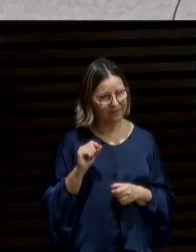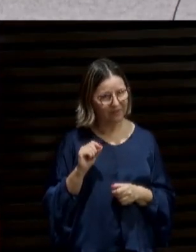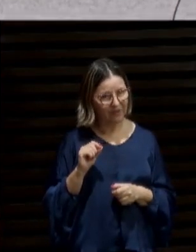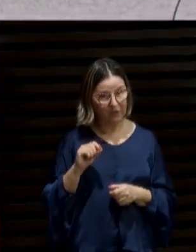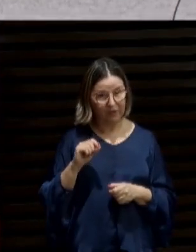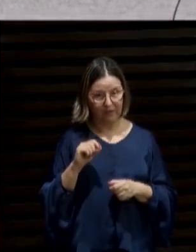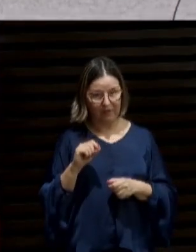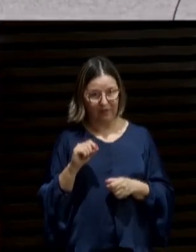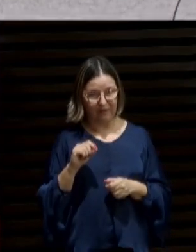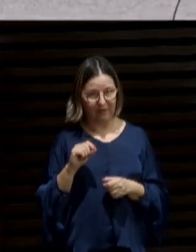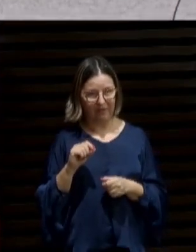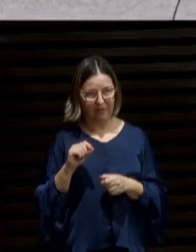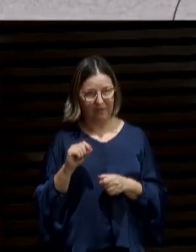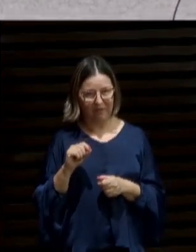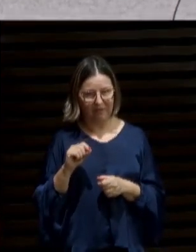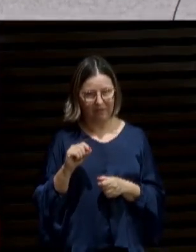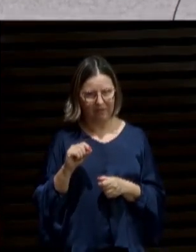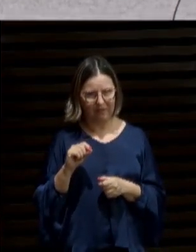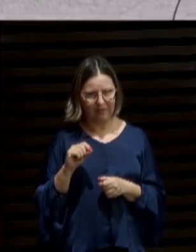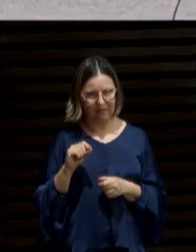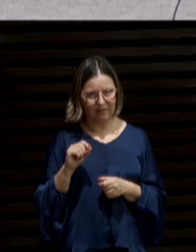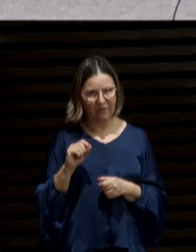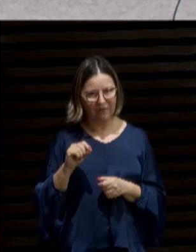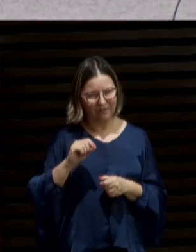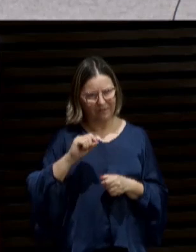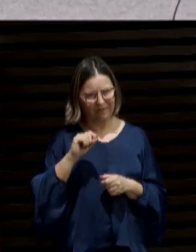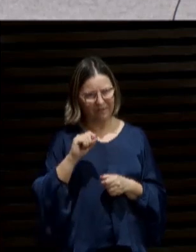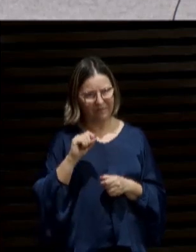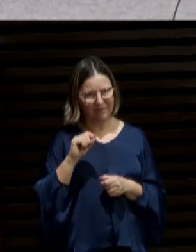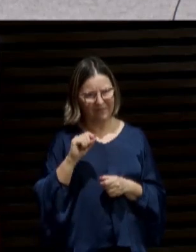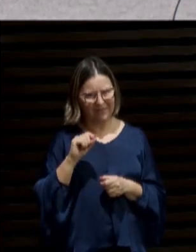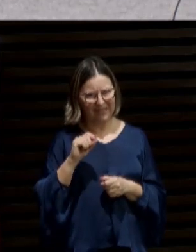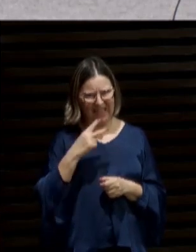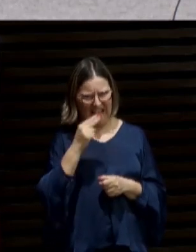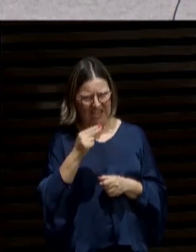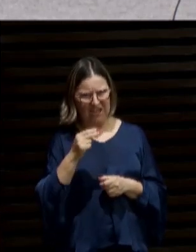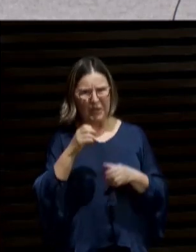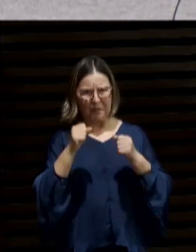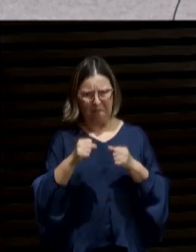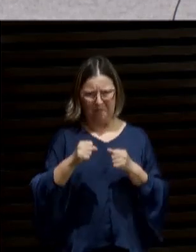Você metesse o bedelho dentro da Trindade e dizer o que ele deve fazer ou não deve fazer?